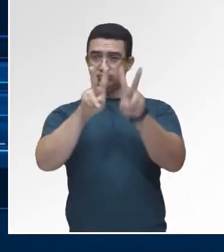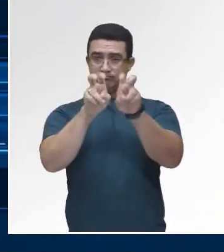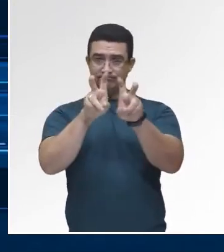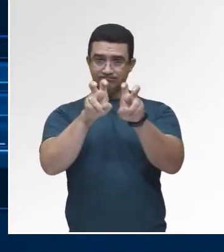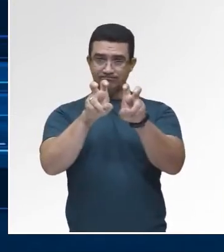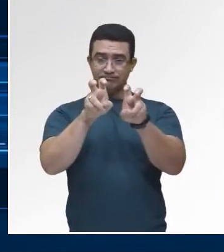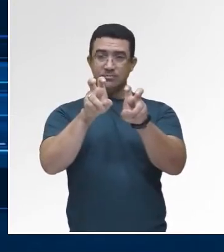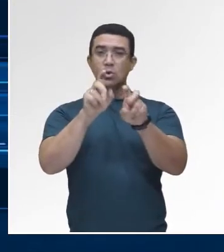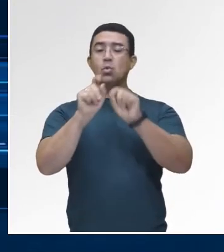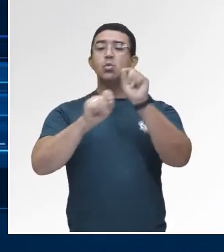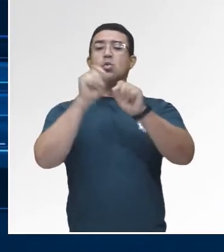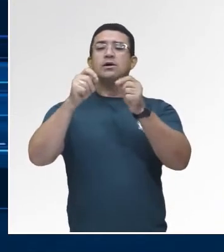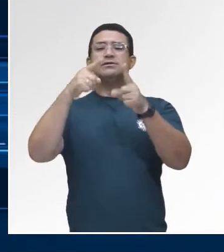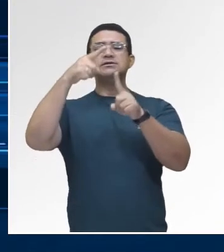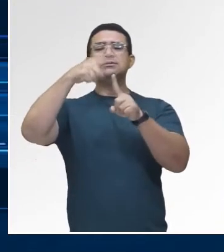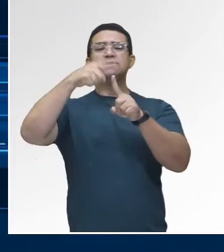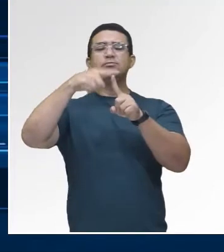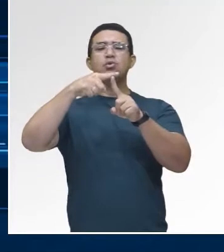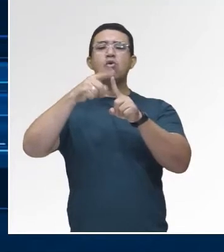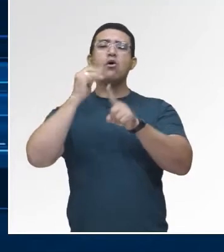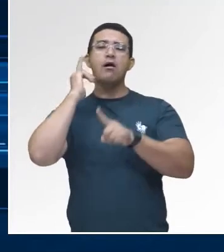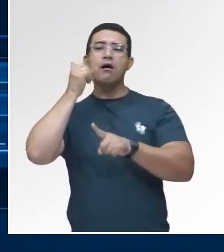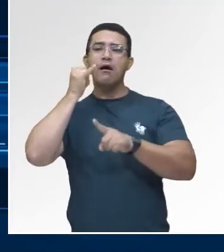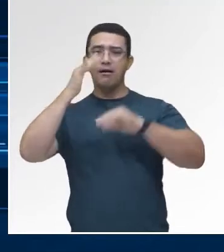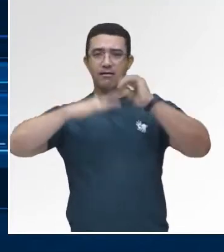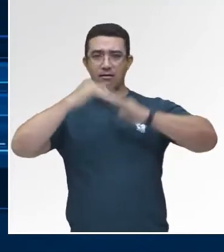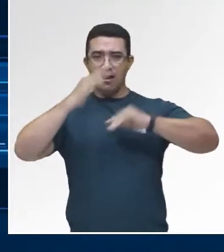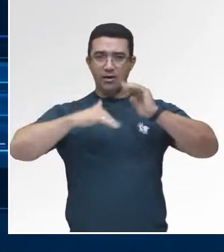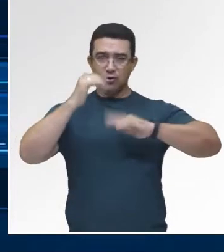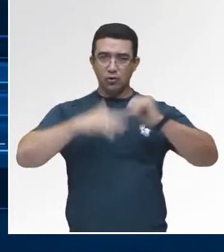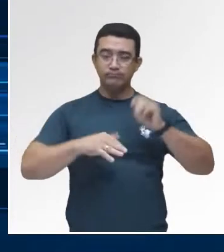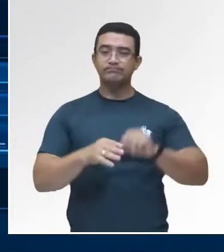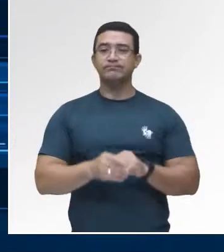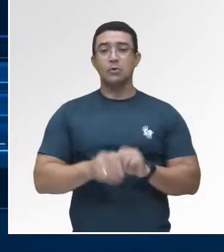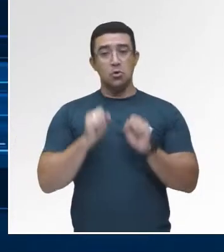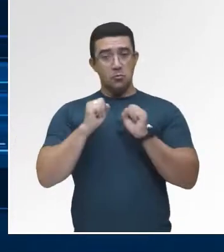de narrador. Temos aí o narrador personagem, que conta